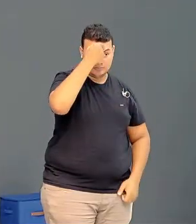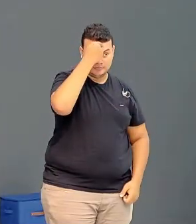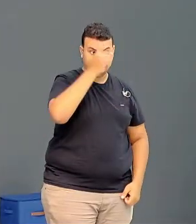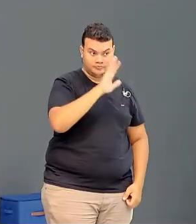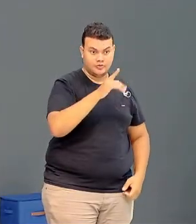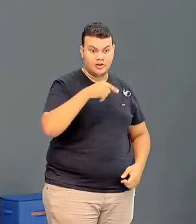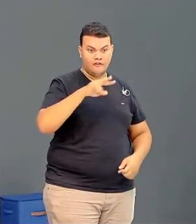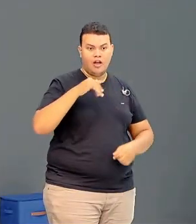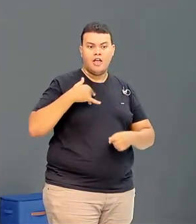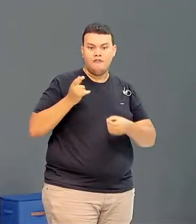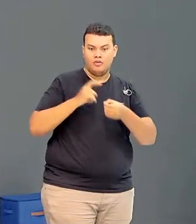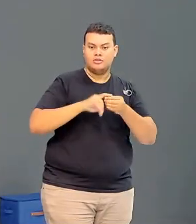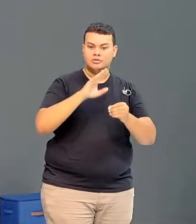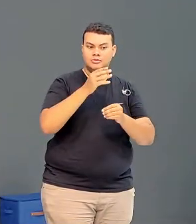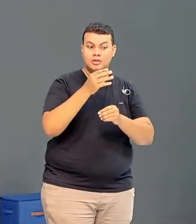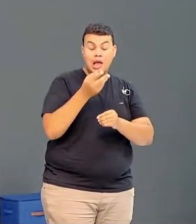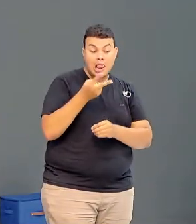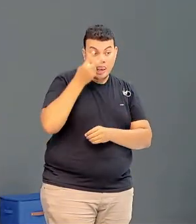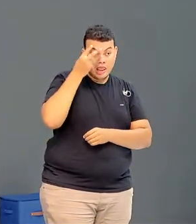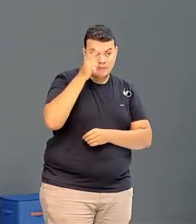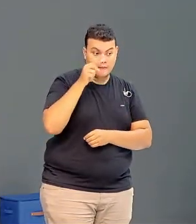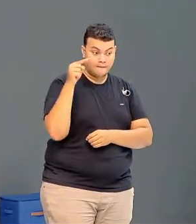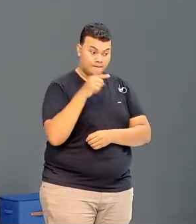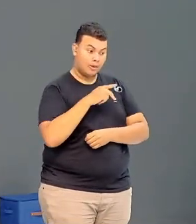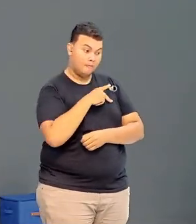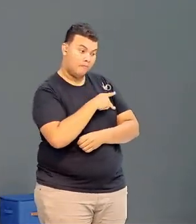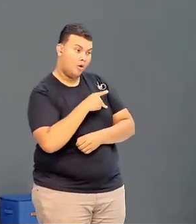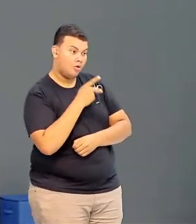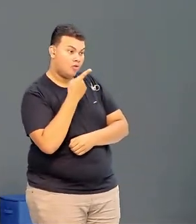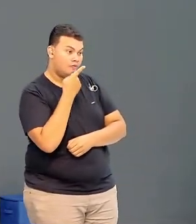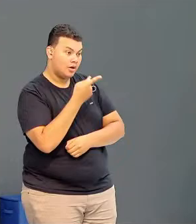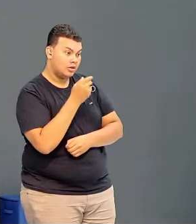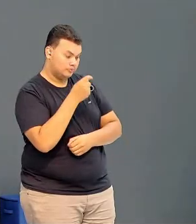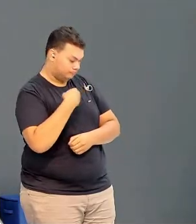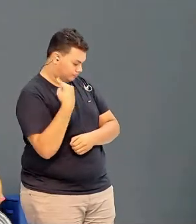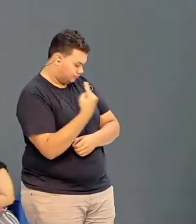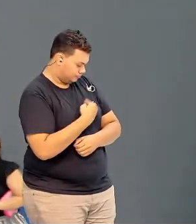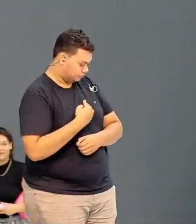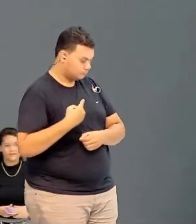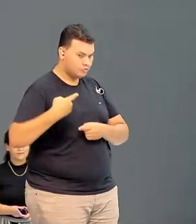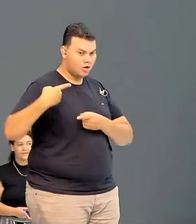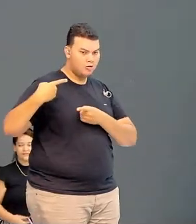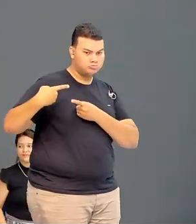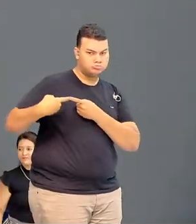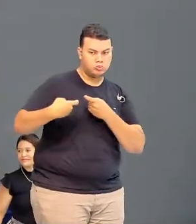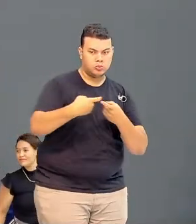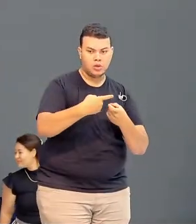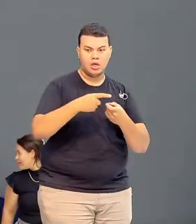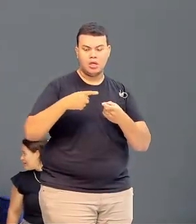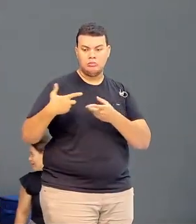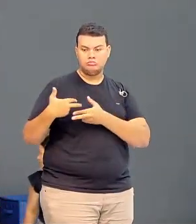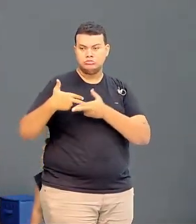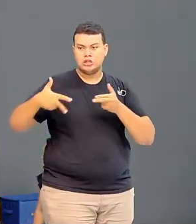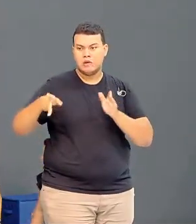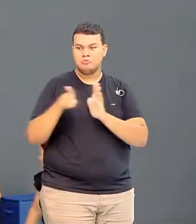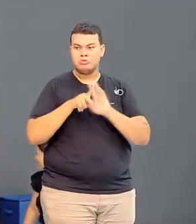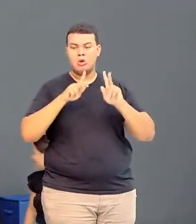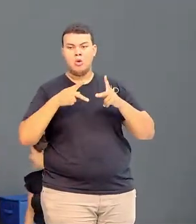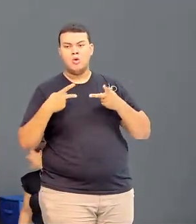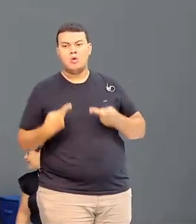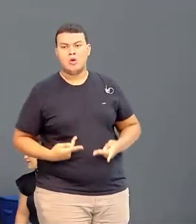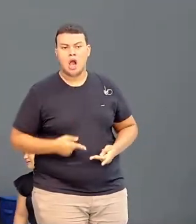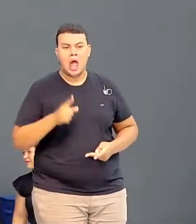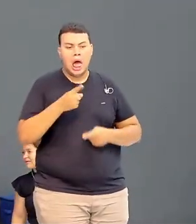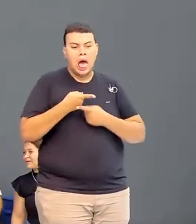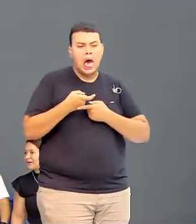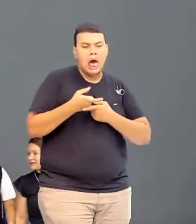seu coração, a gente já volta para ela, tá? Paulo está dizendo que na batalha espiritual, que não é algo da humanidade, não se luta com